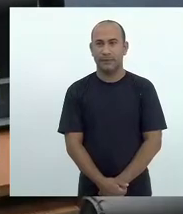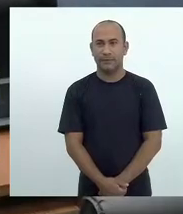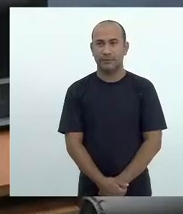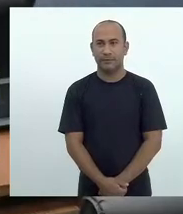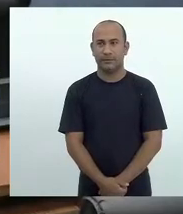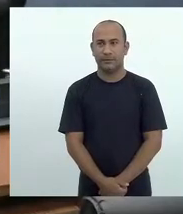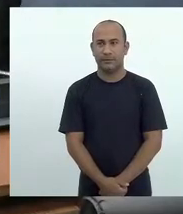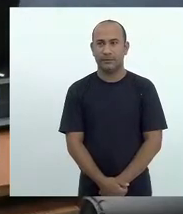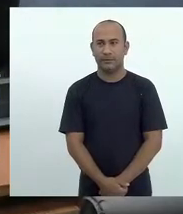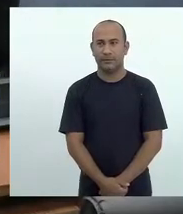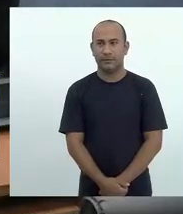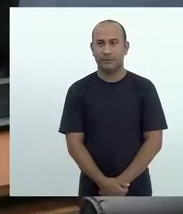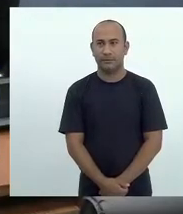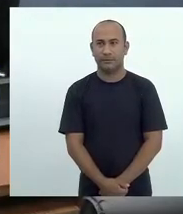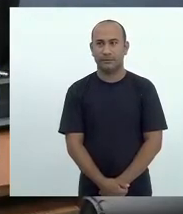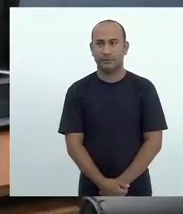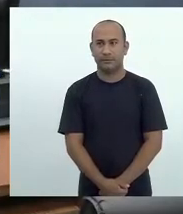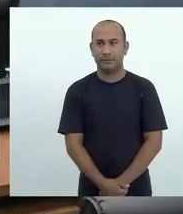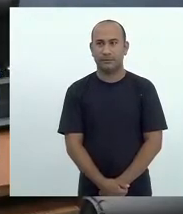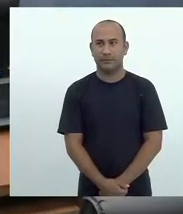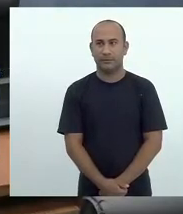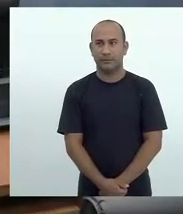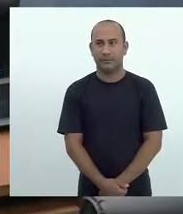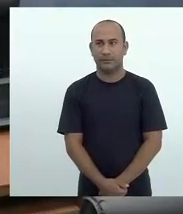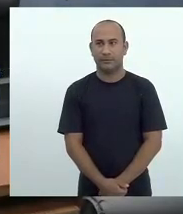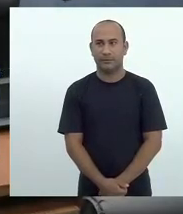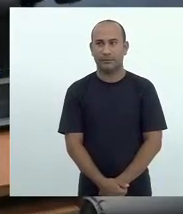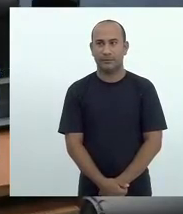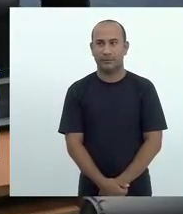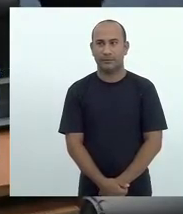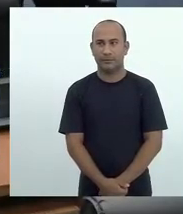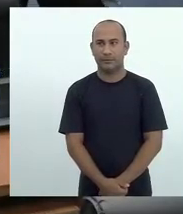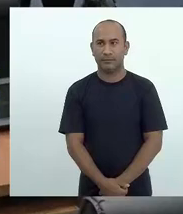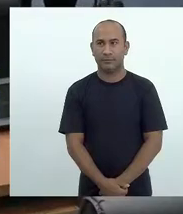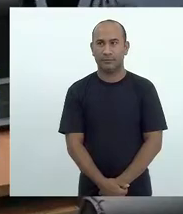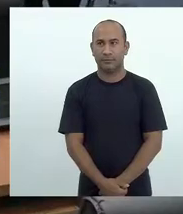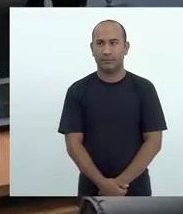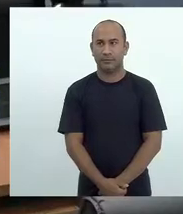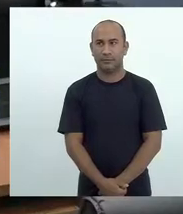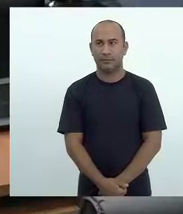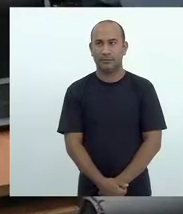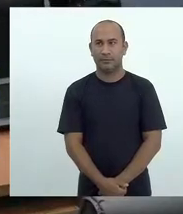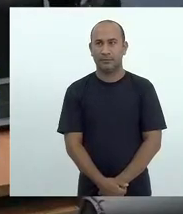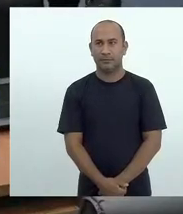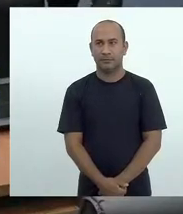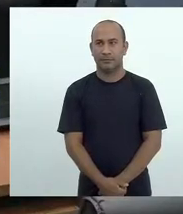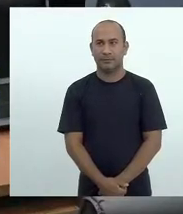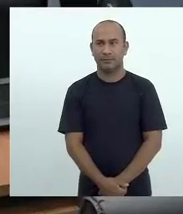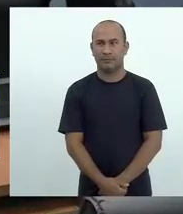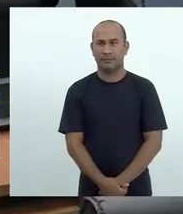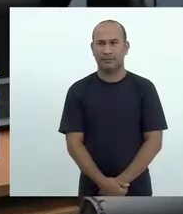vice-presidente. Tia Ju, boa tarde, boa tarde.